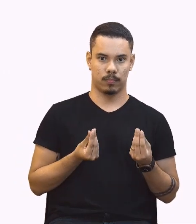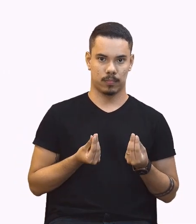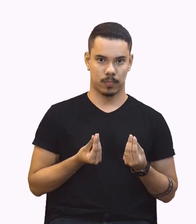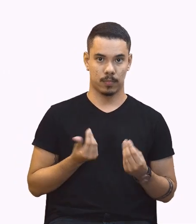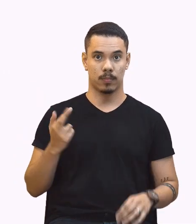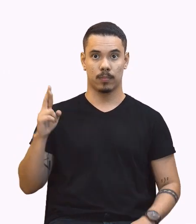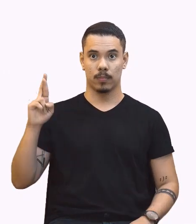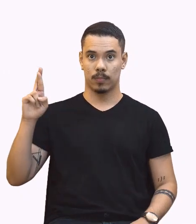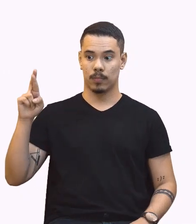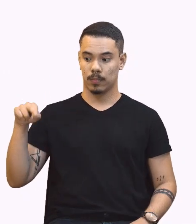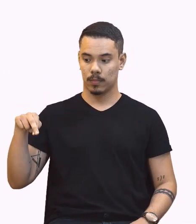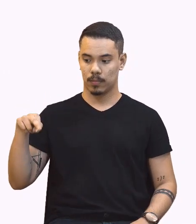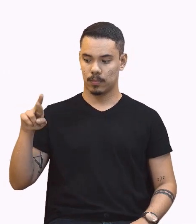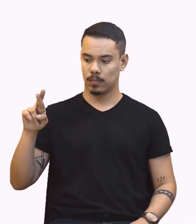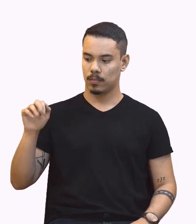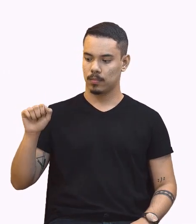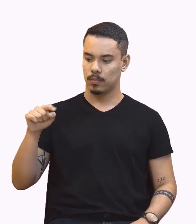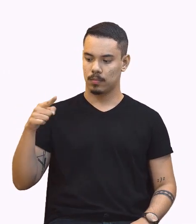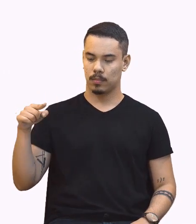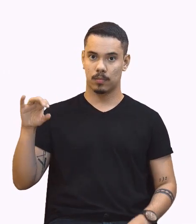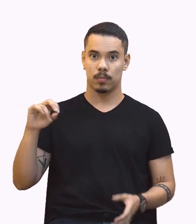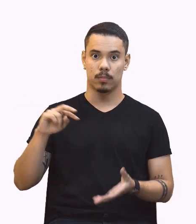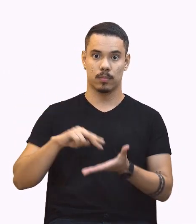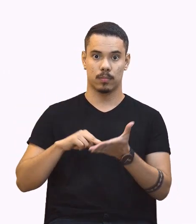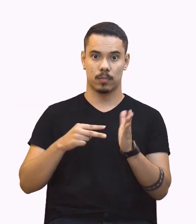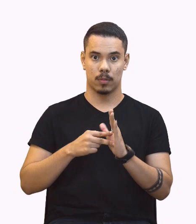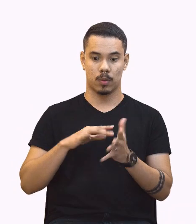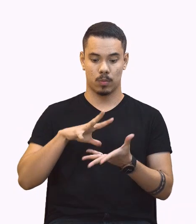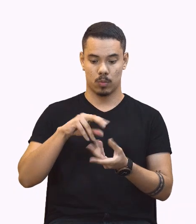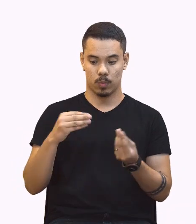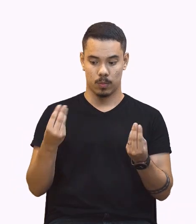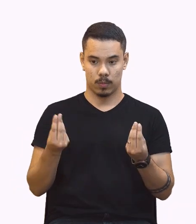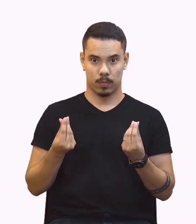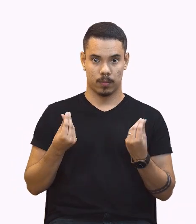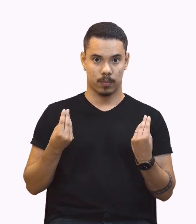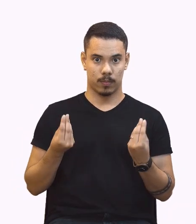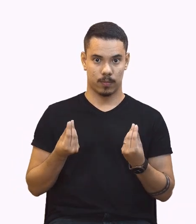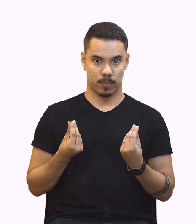aqui, pessoal, mundo sensível.